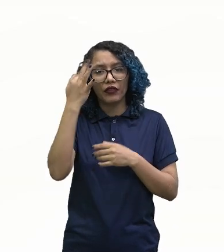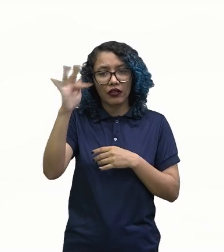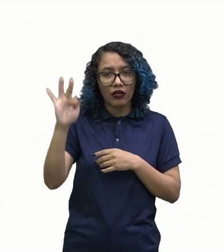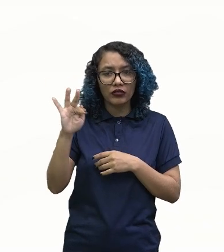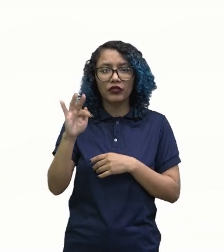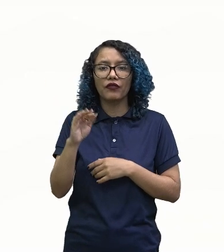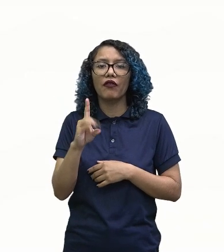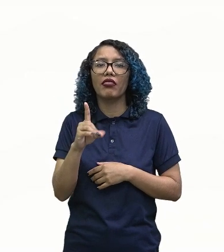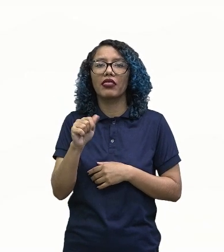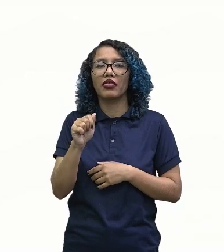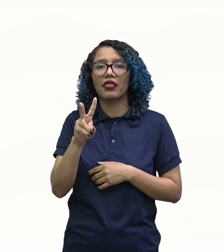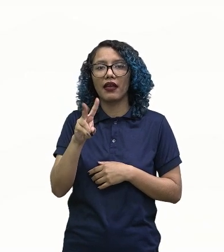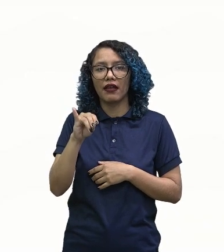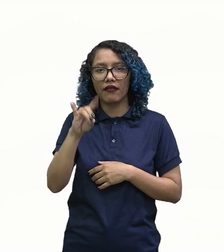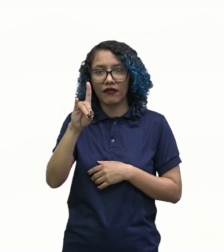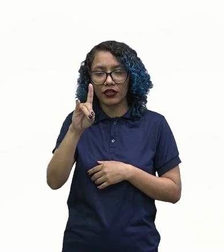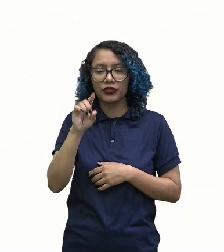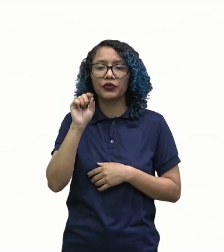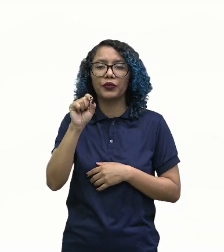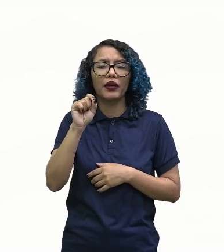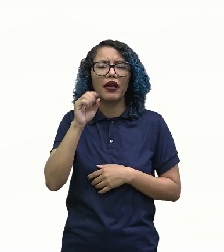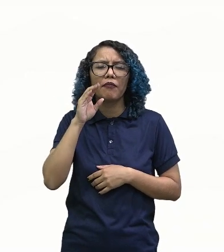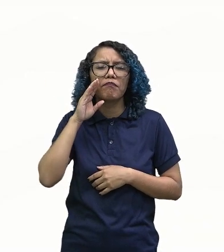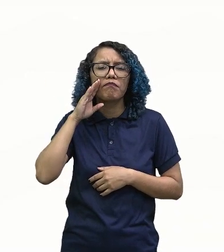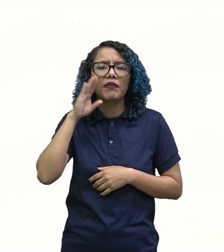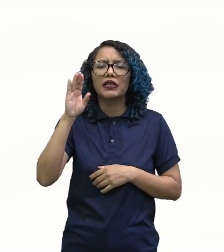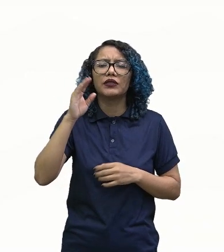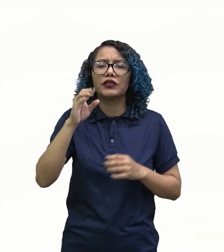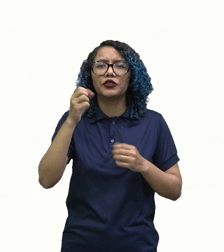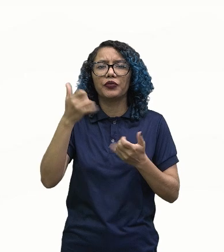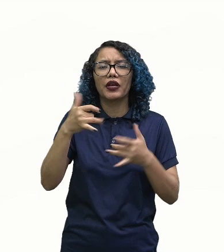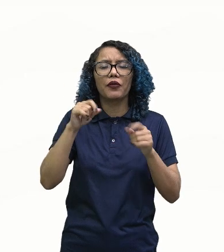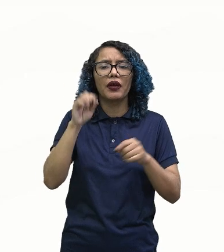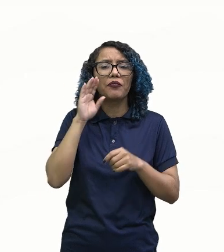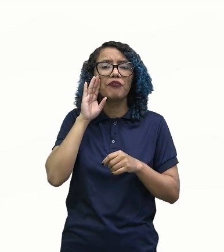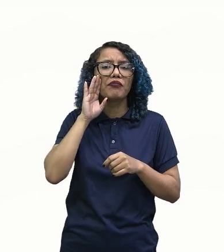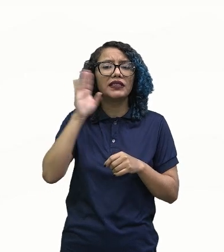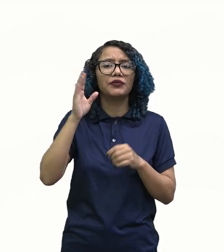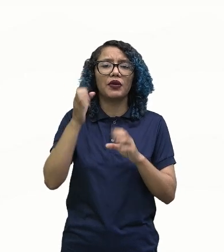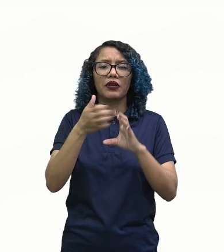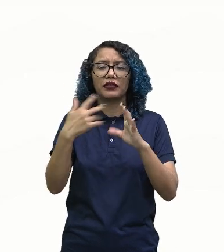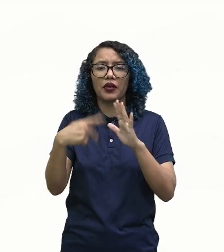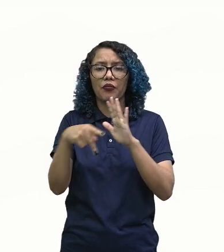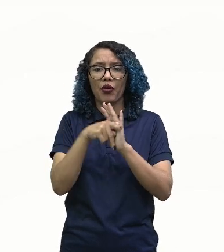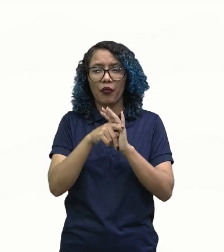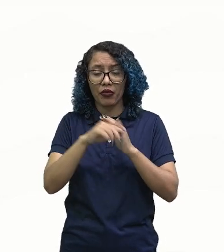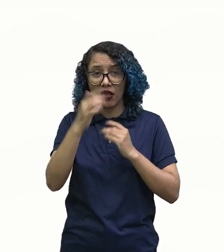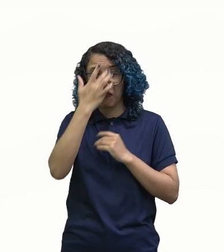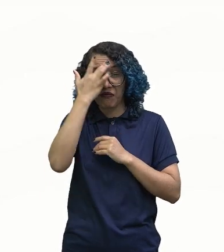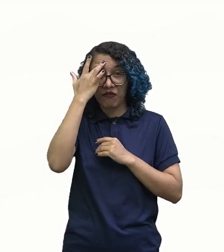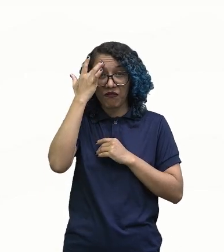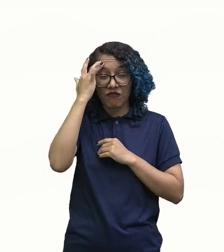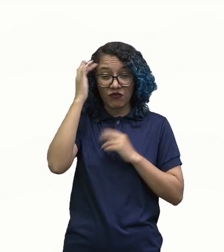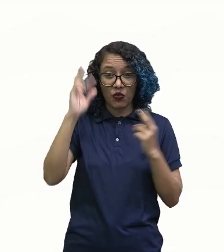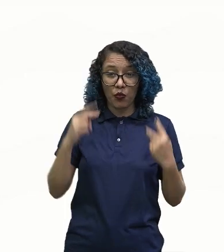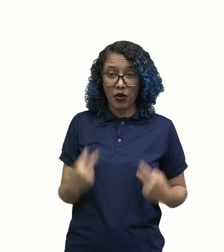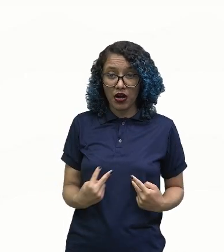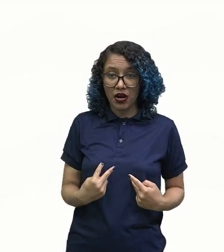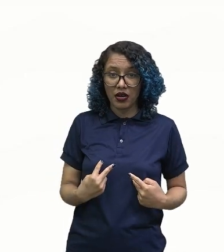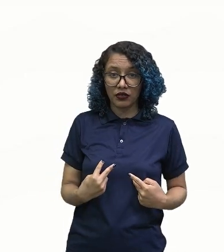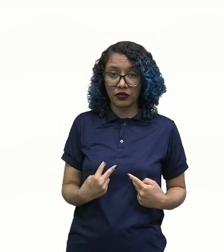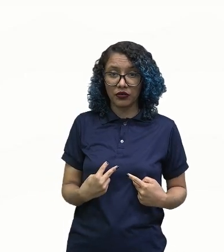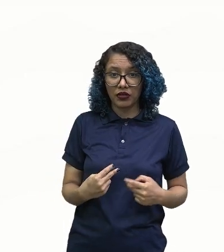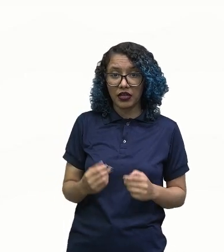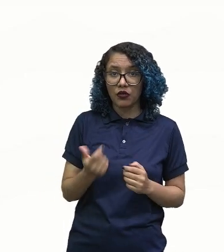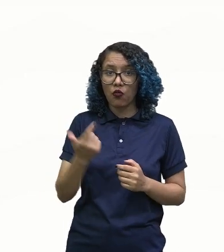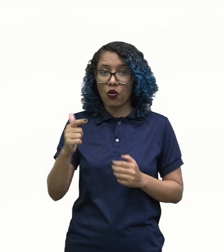escocês David, a principal característica que difere o ser humano dos outros animais é o poder de seu